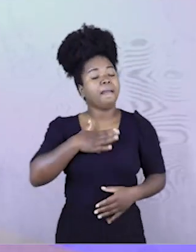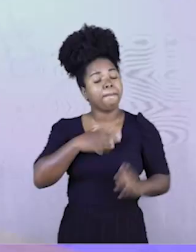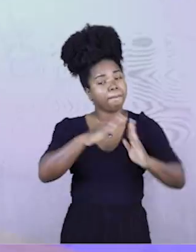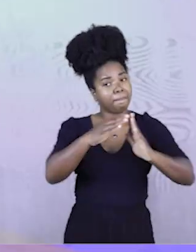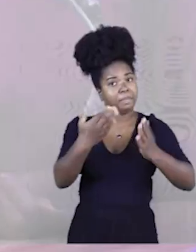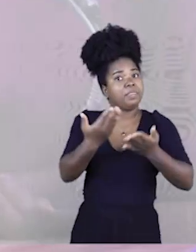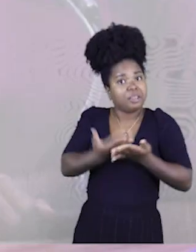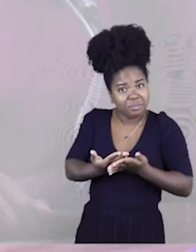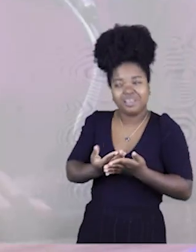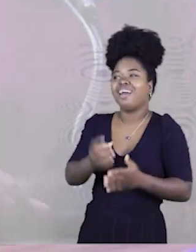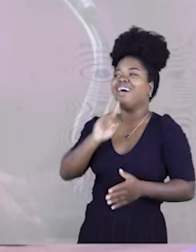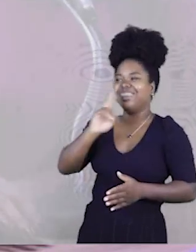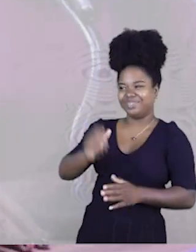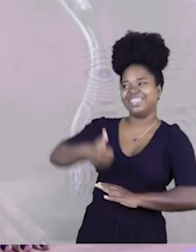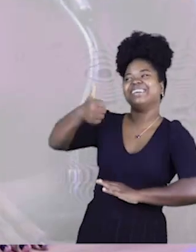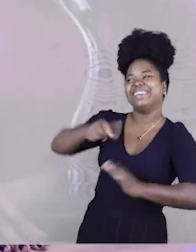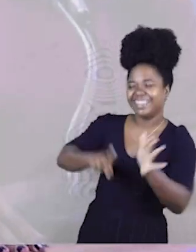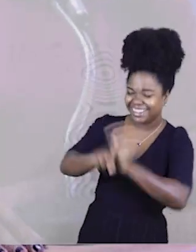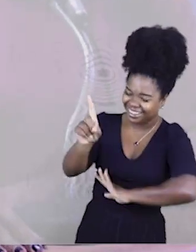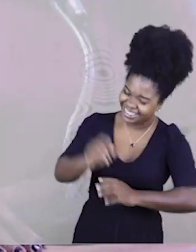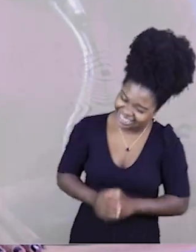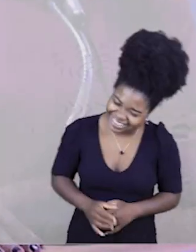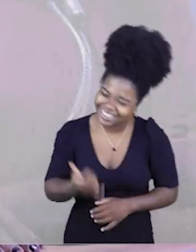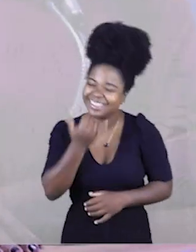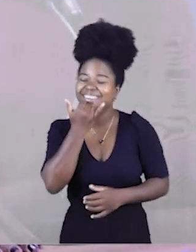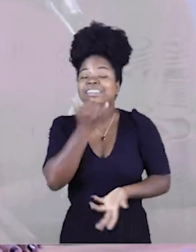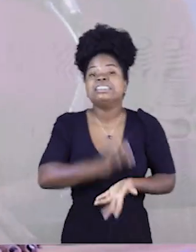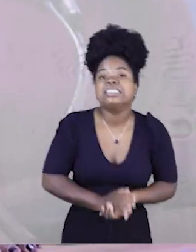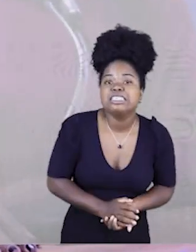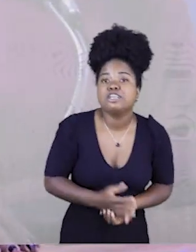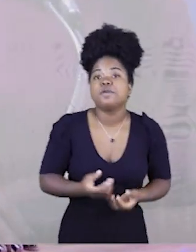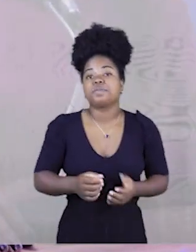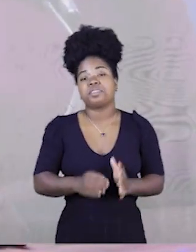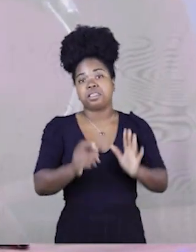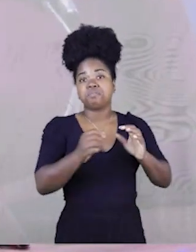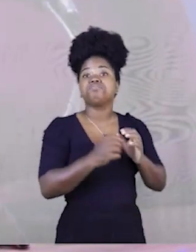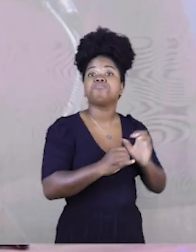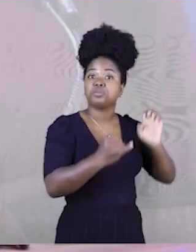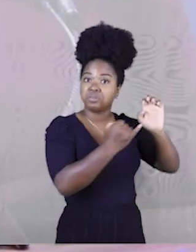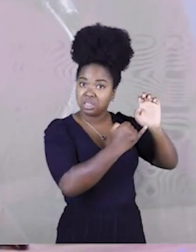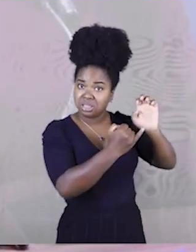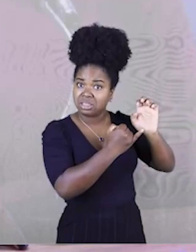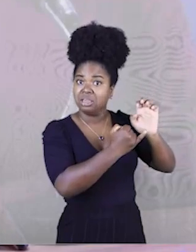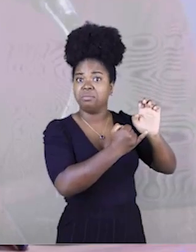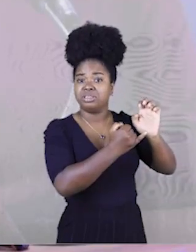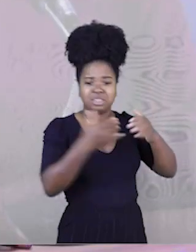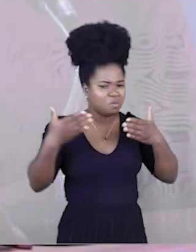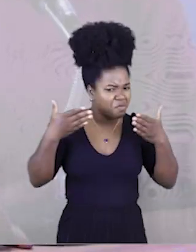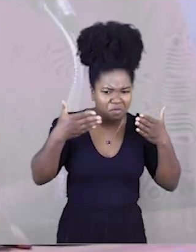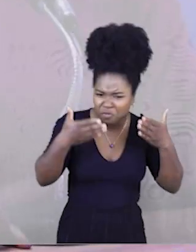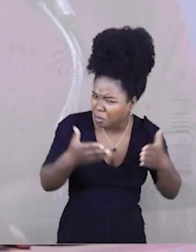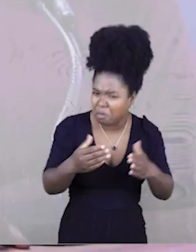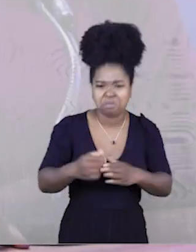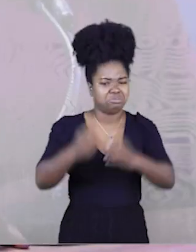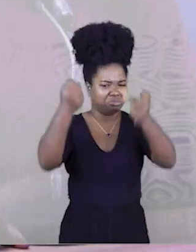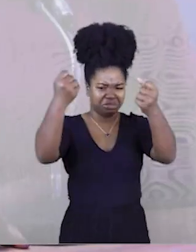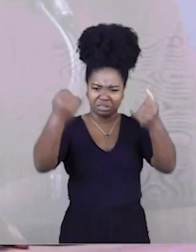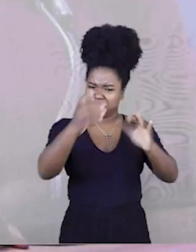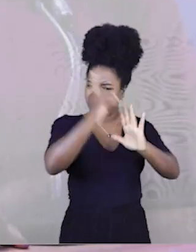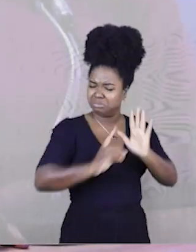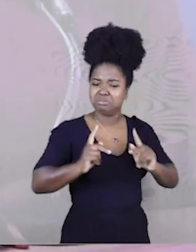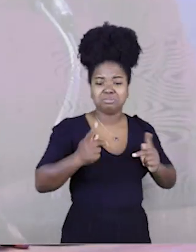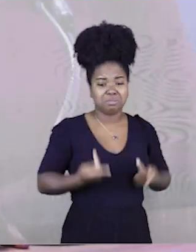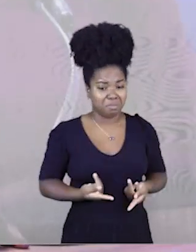minha escola, né? Respondendo a tua primeira pergunta, na realidade, a minha escola trata bastante essa questão dos direitos humanos, pelos